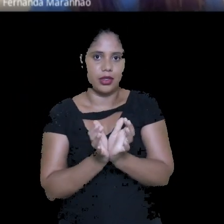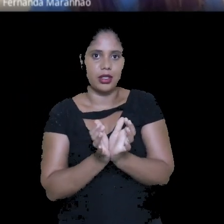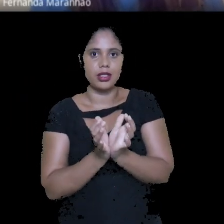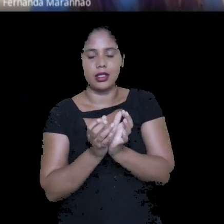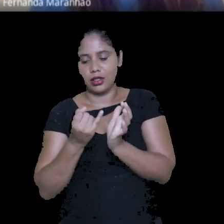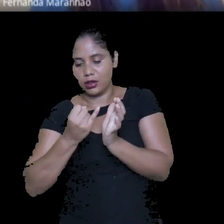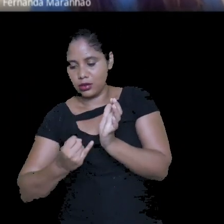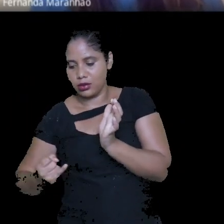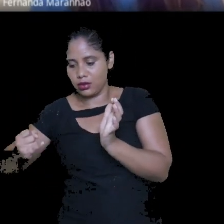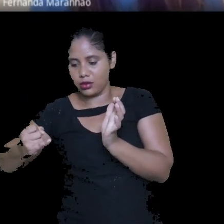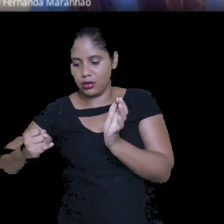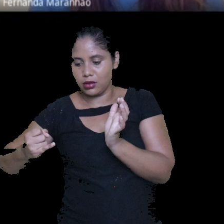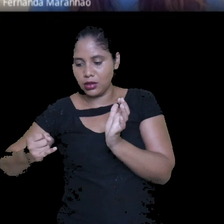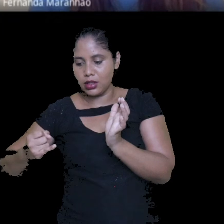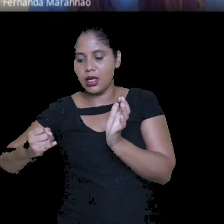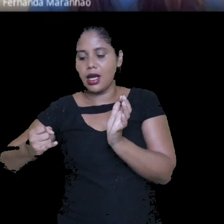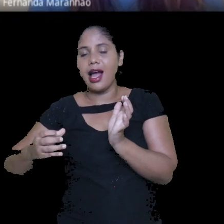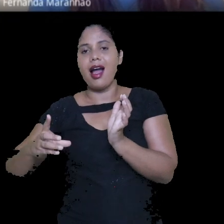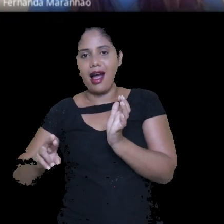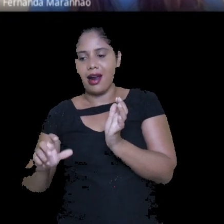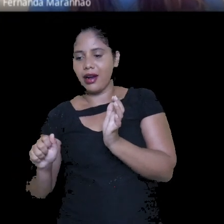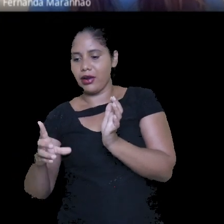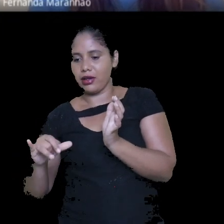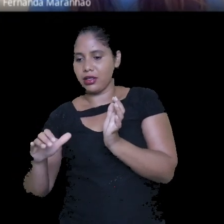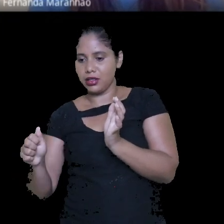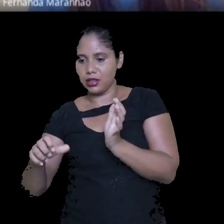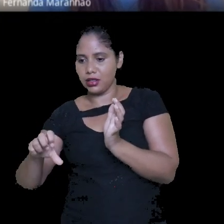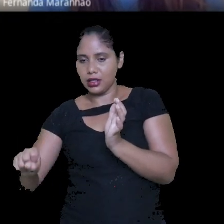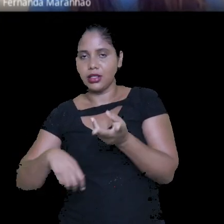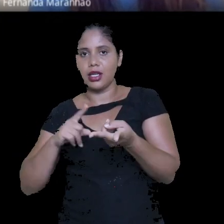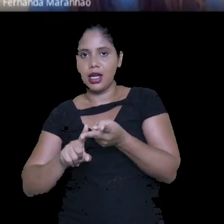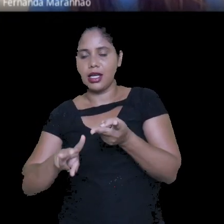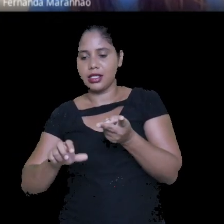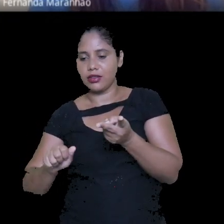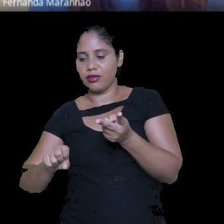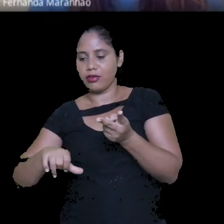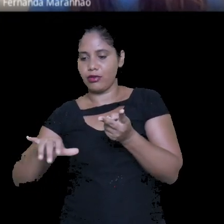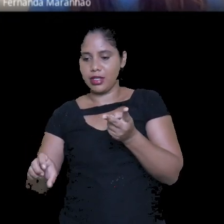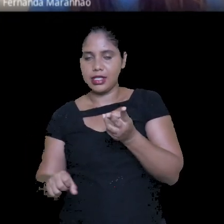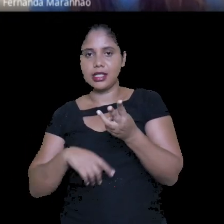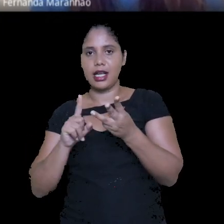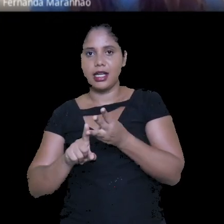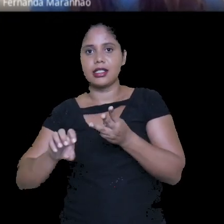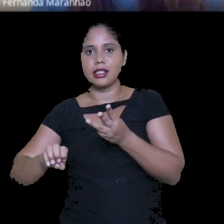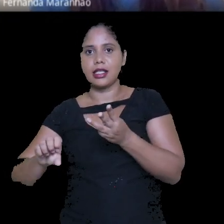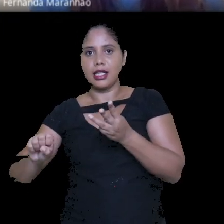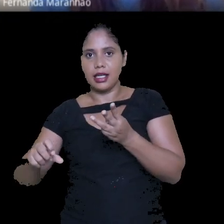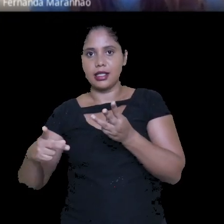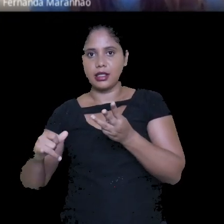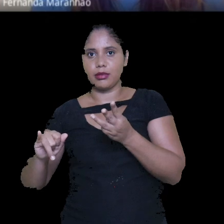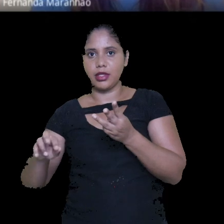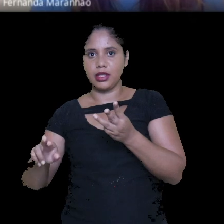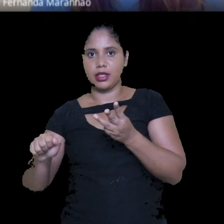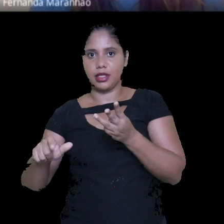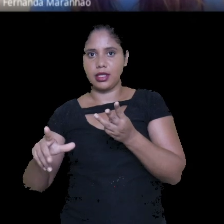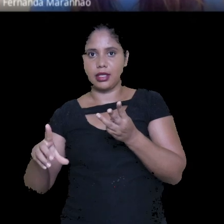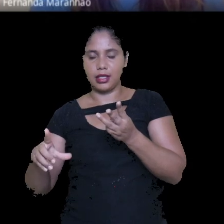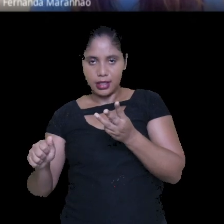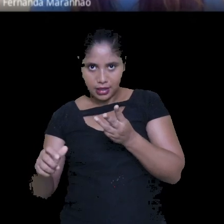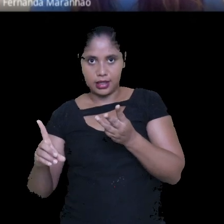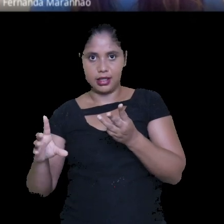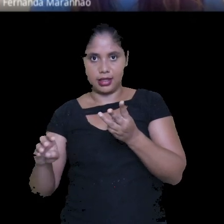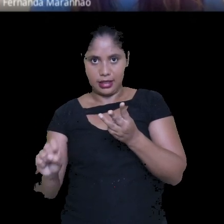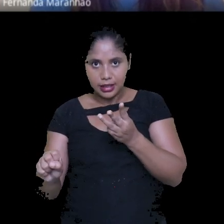acontece com essa decídua, numa boa implantação, e na parte de baixo da imagem central temos a